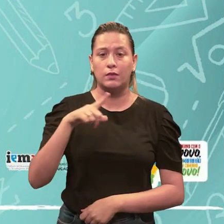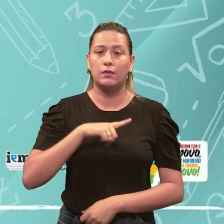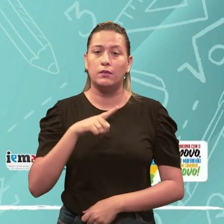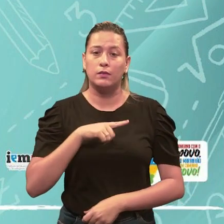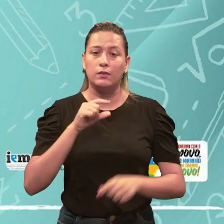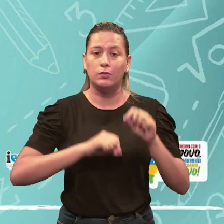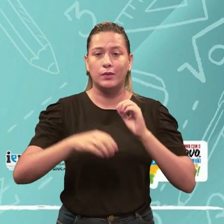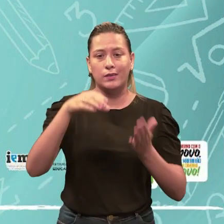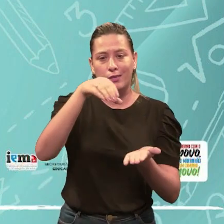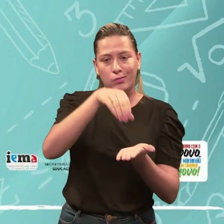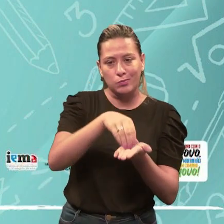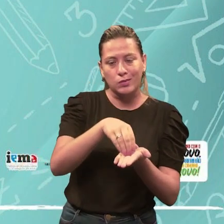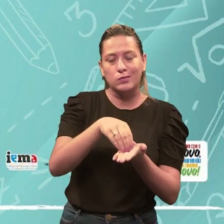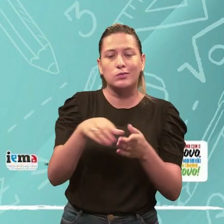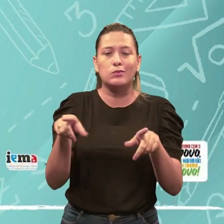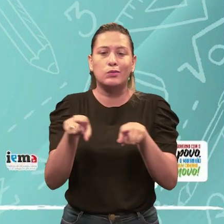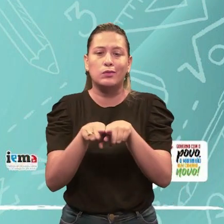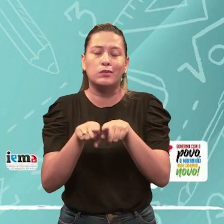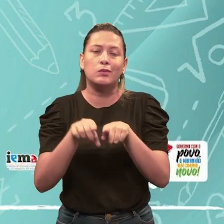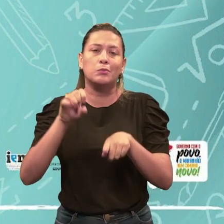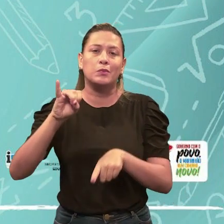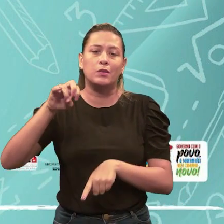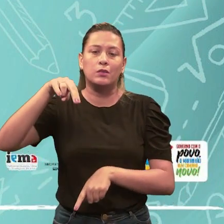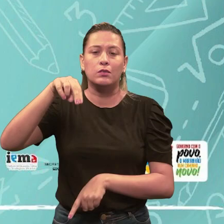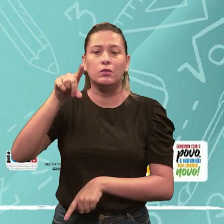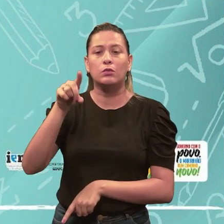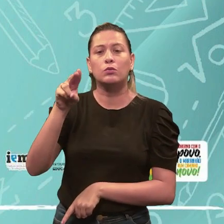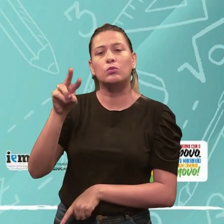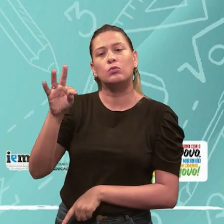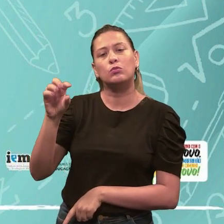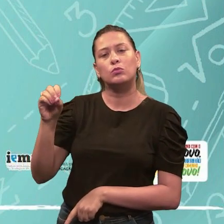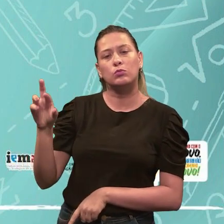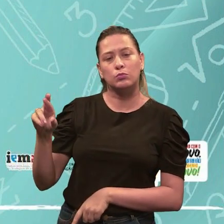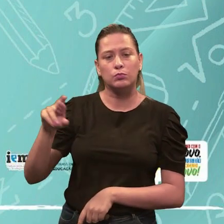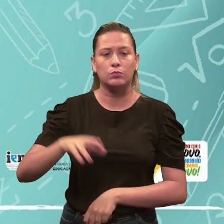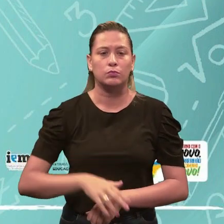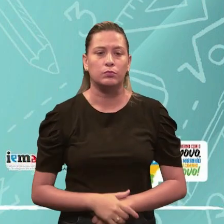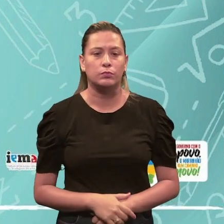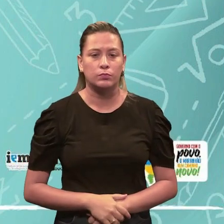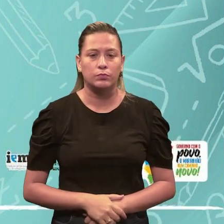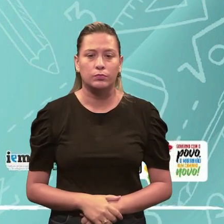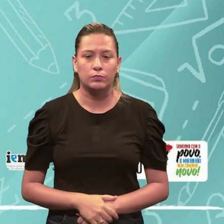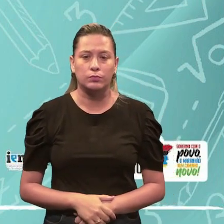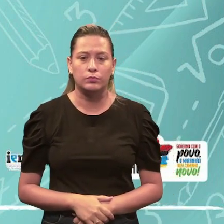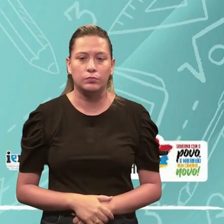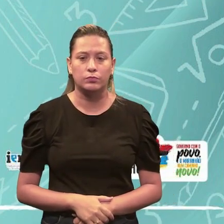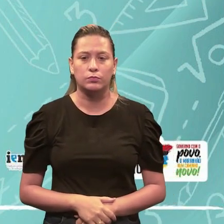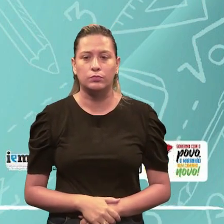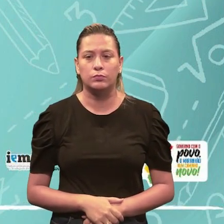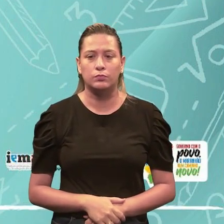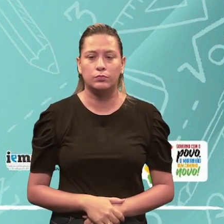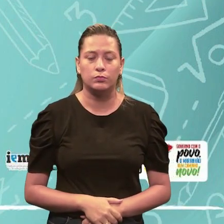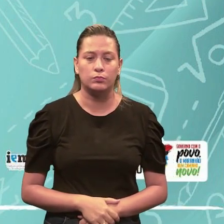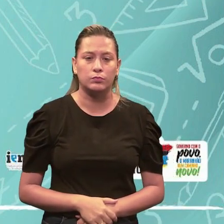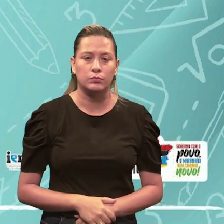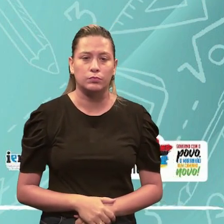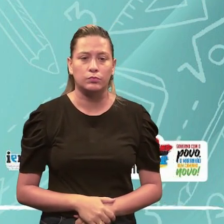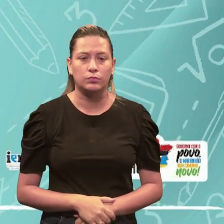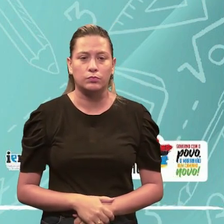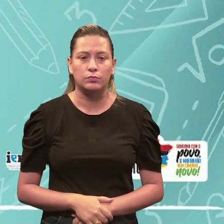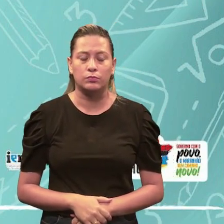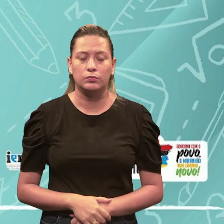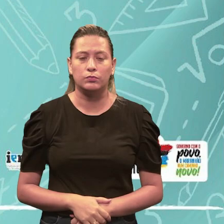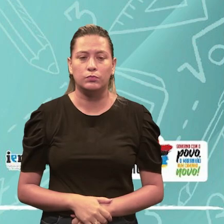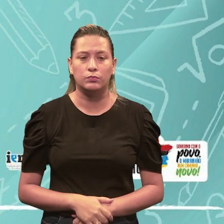tem o capacitor e o indutor. Um é capacitor e resistor e o outro capacitor e indutor, tá? E aí só diferencia pelas